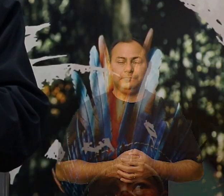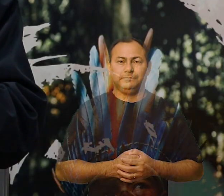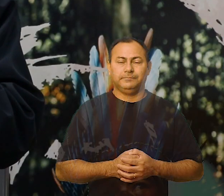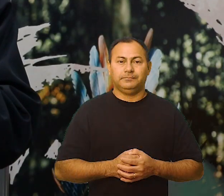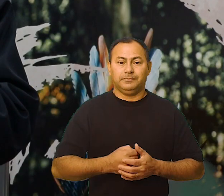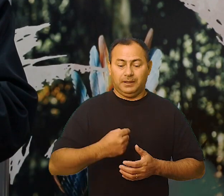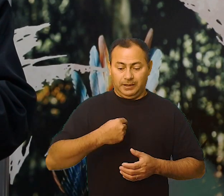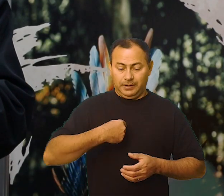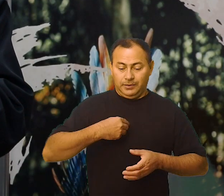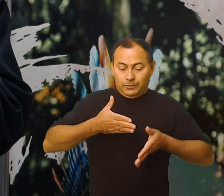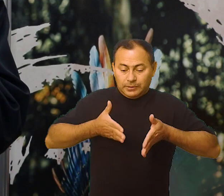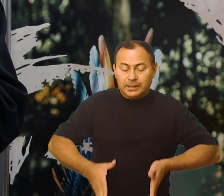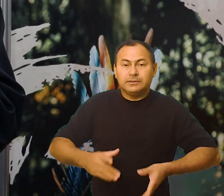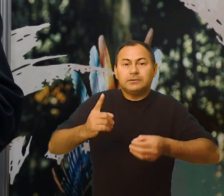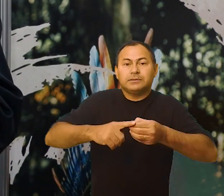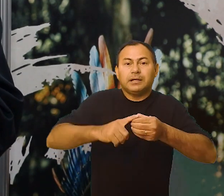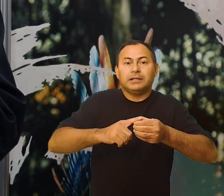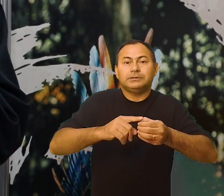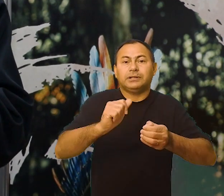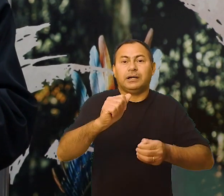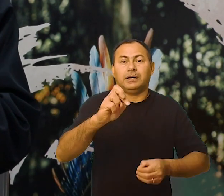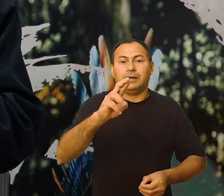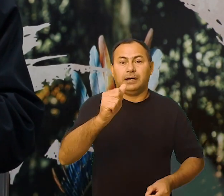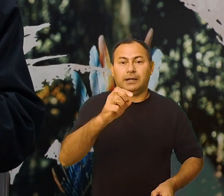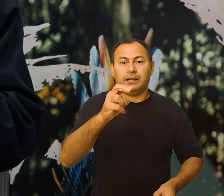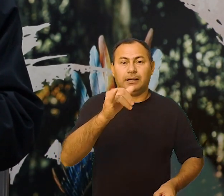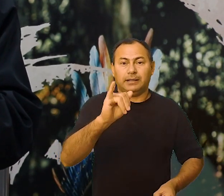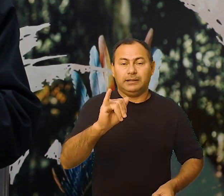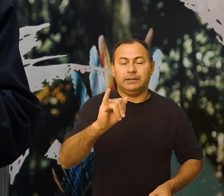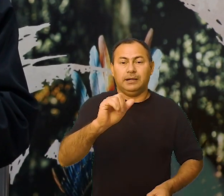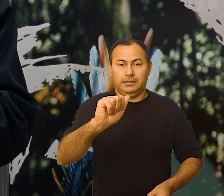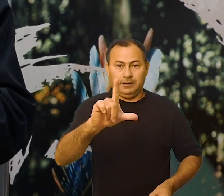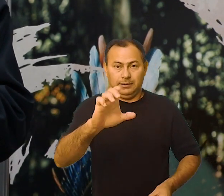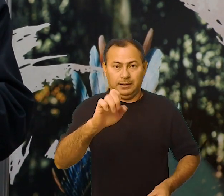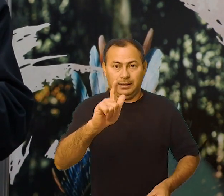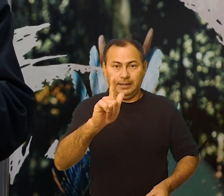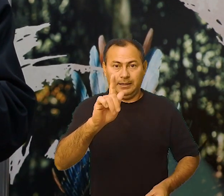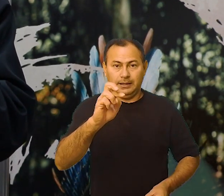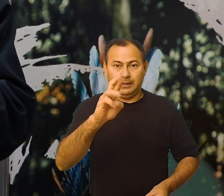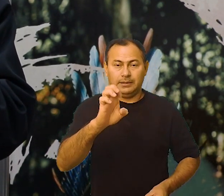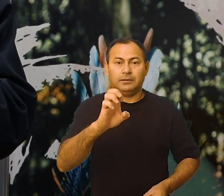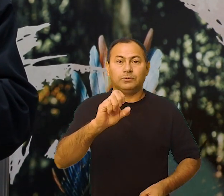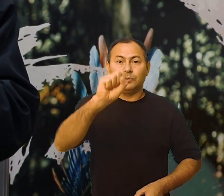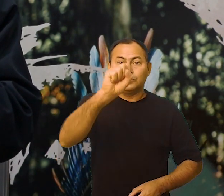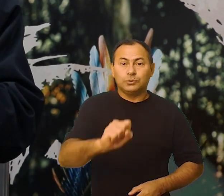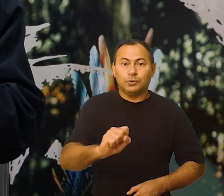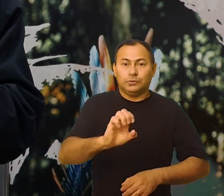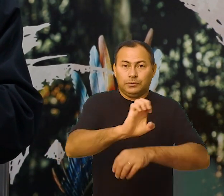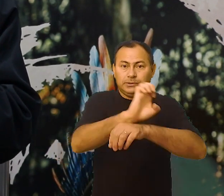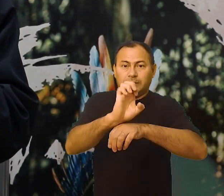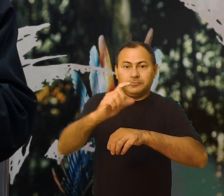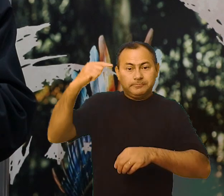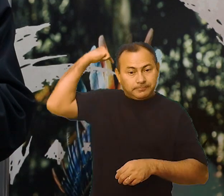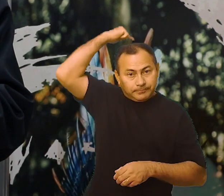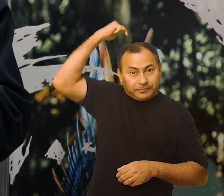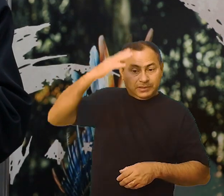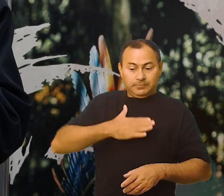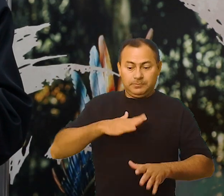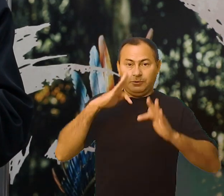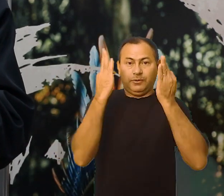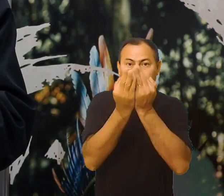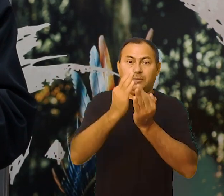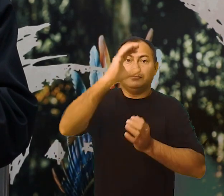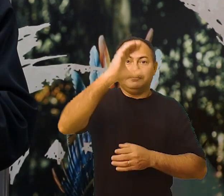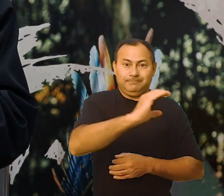Eu sou natural da comunidade de Araraí, alegre, no sul do estado do Espírito Santo, e a minha família,